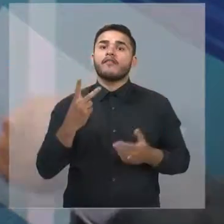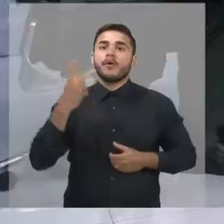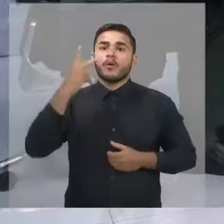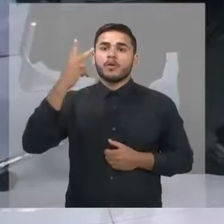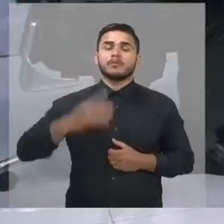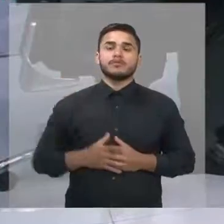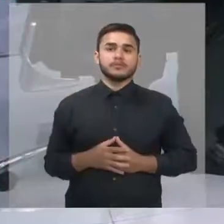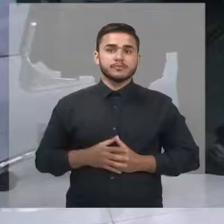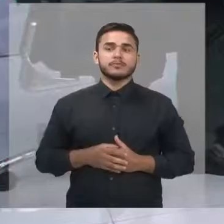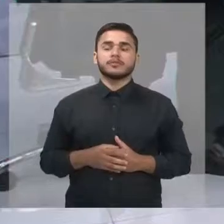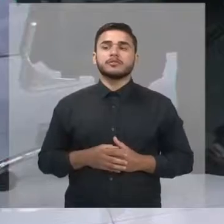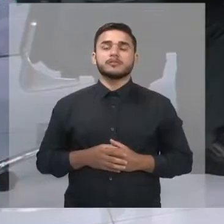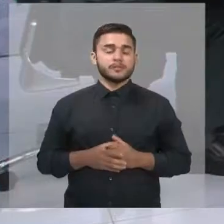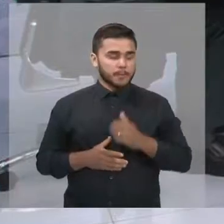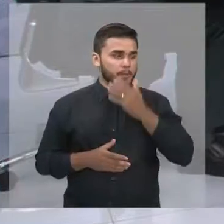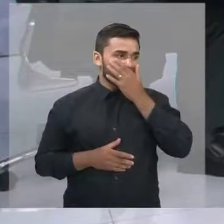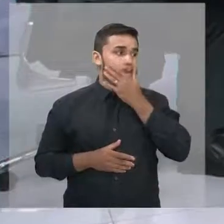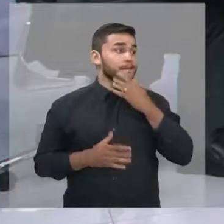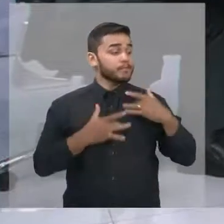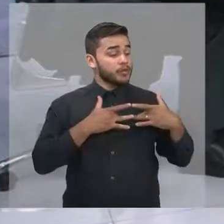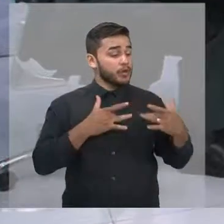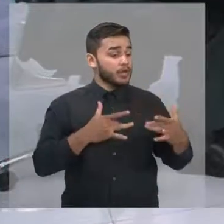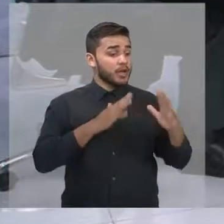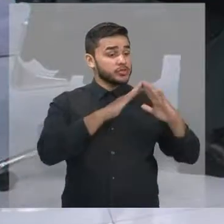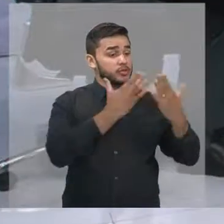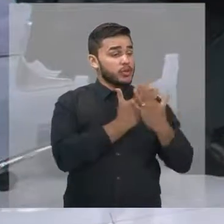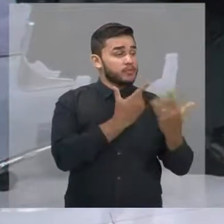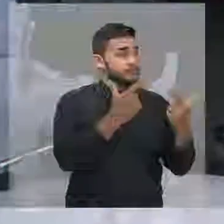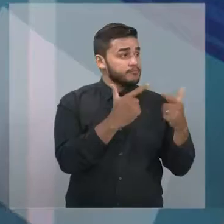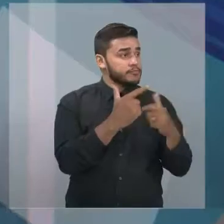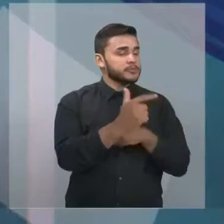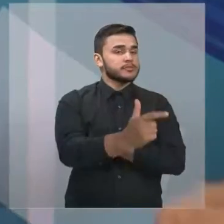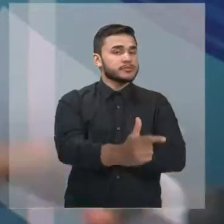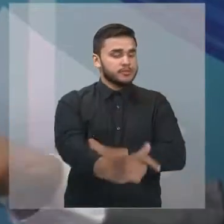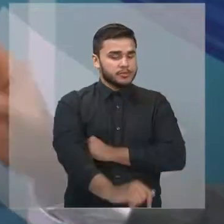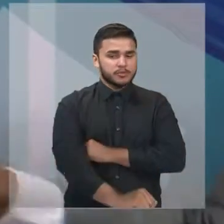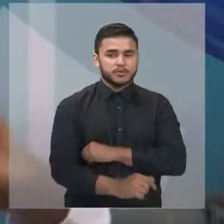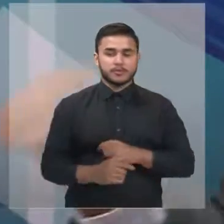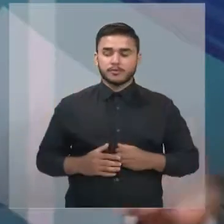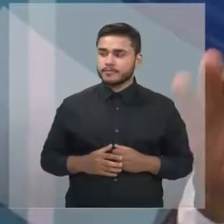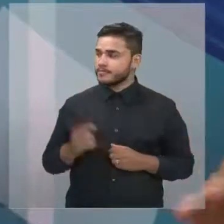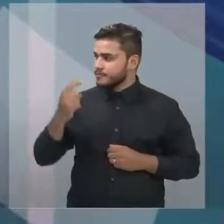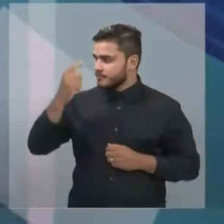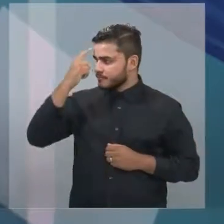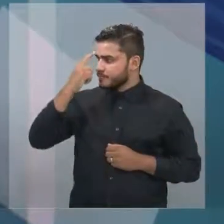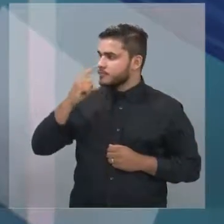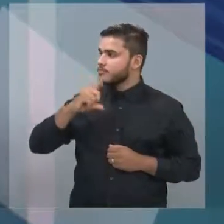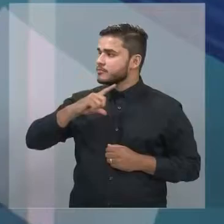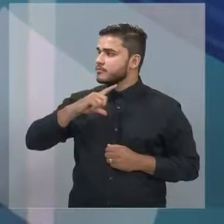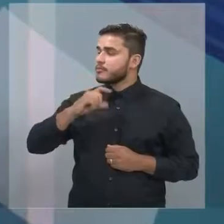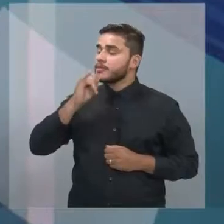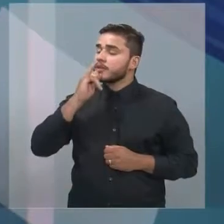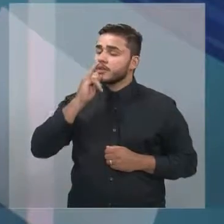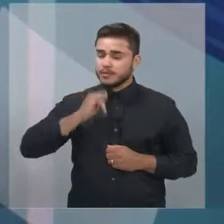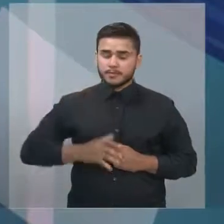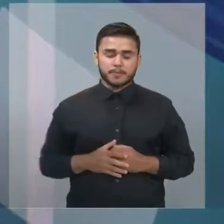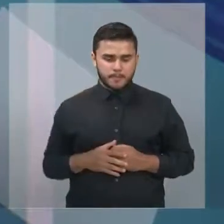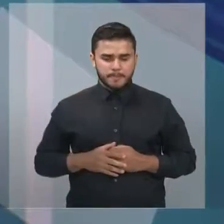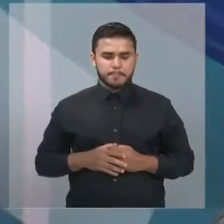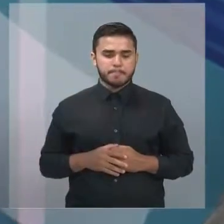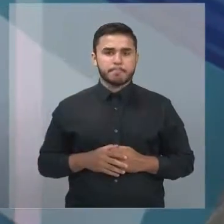na transmissão de valores. Concordo, só para completar aqui. Uma afetividade que a escola não tem. Correto. Só para concluir a história do intelectual ser mau